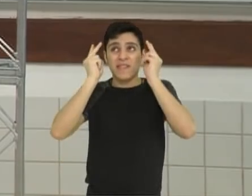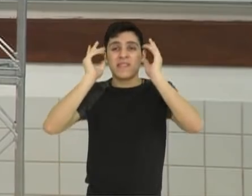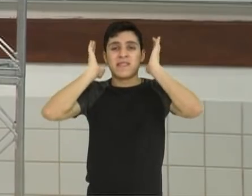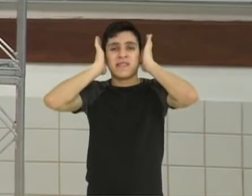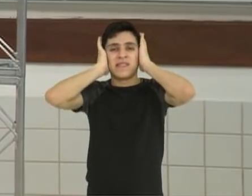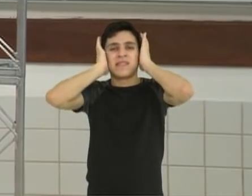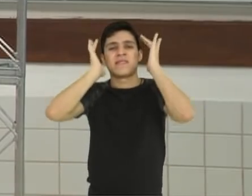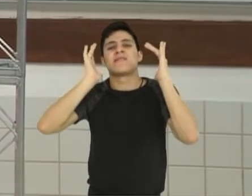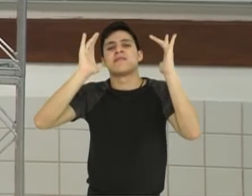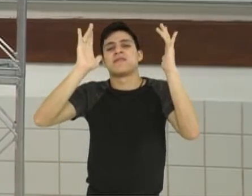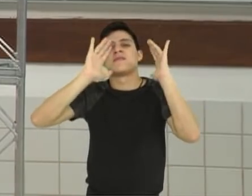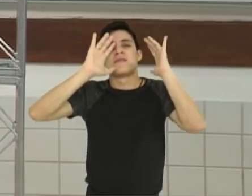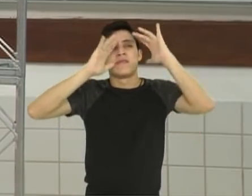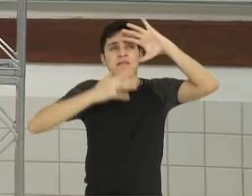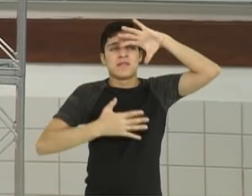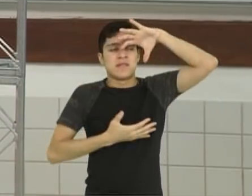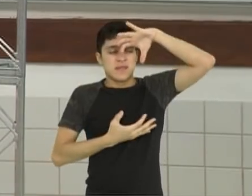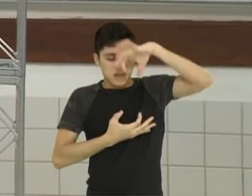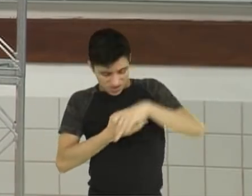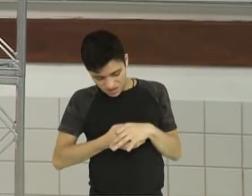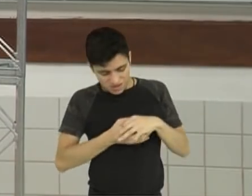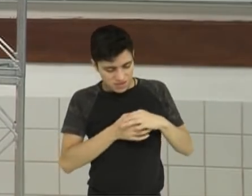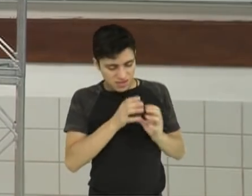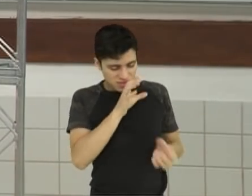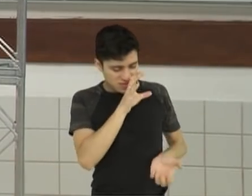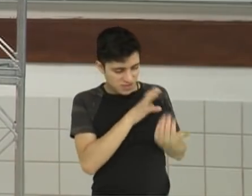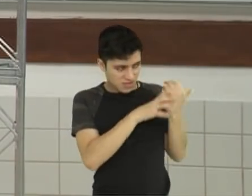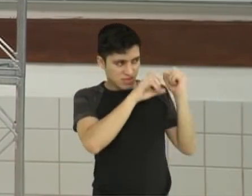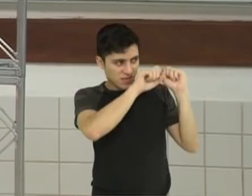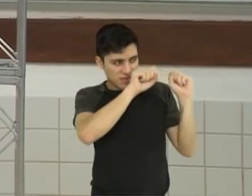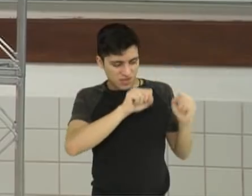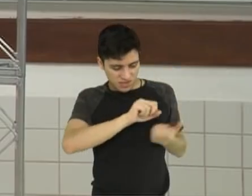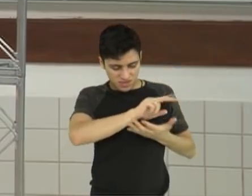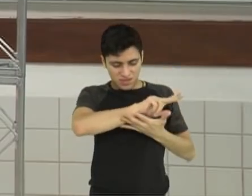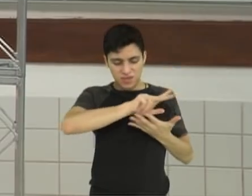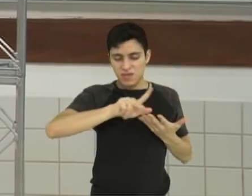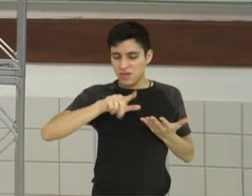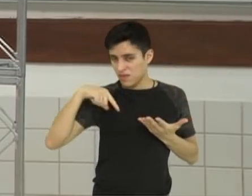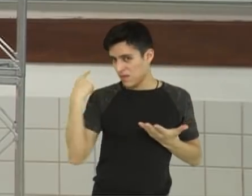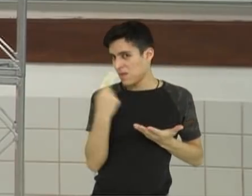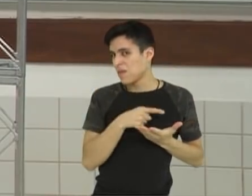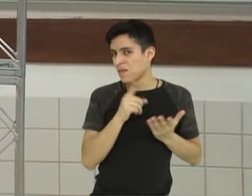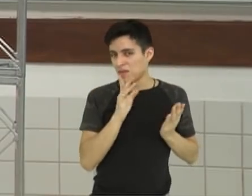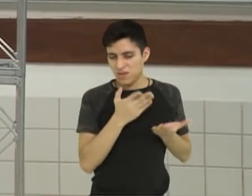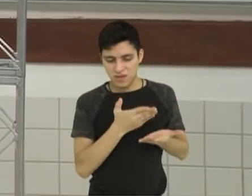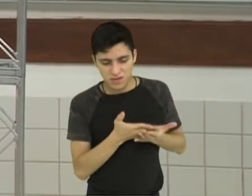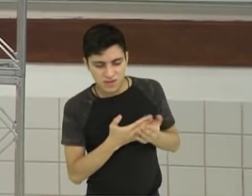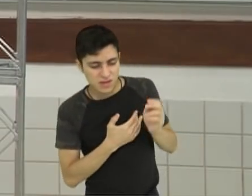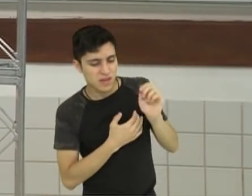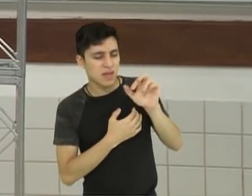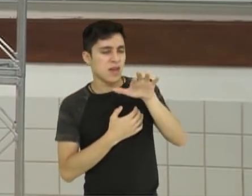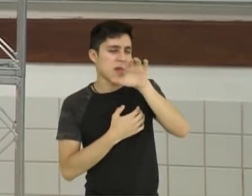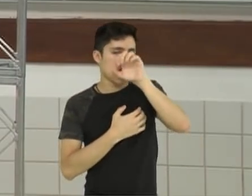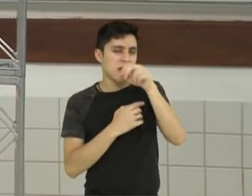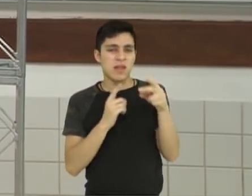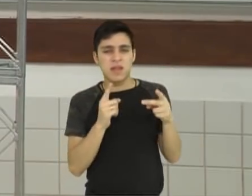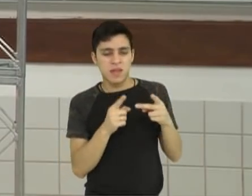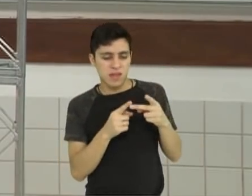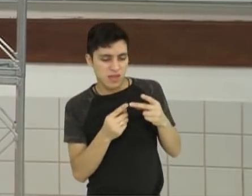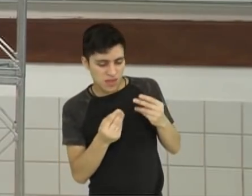órgãos, que se juntam e formam sistemas. Vimos alguns: respiratório,